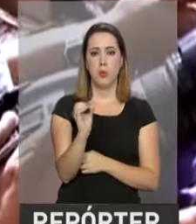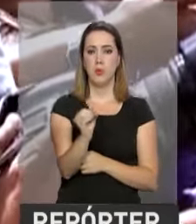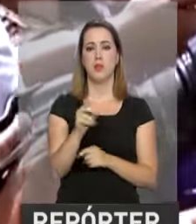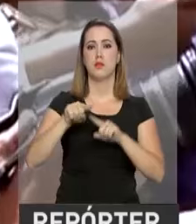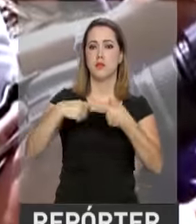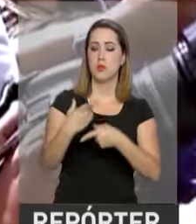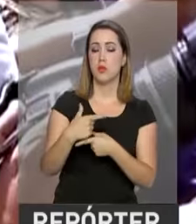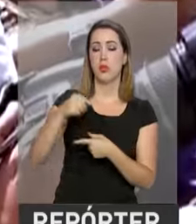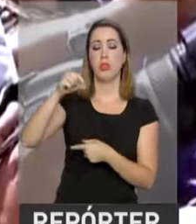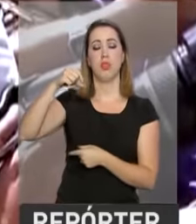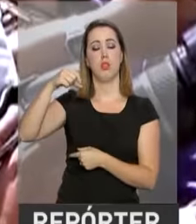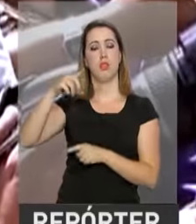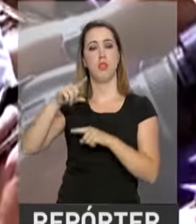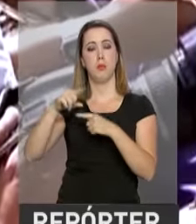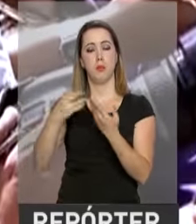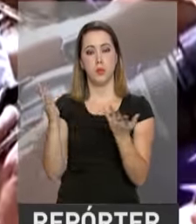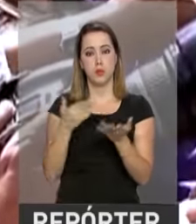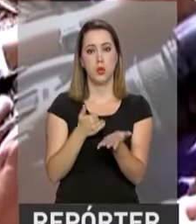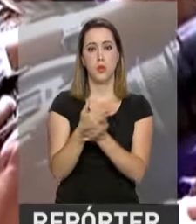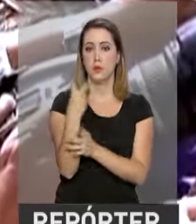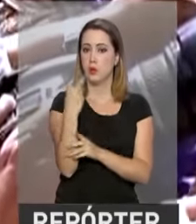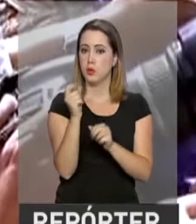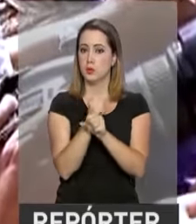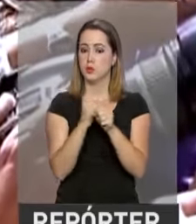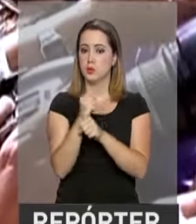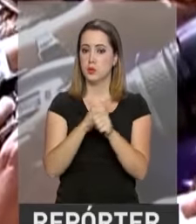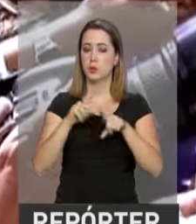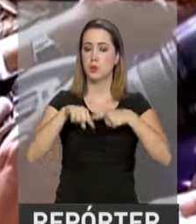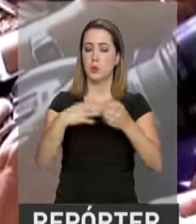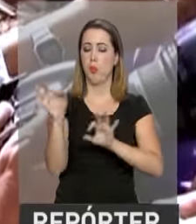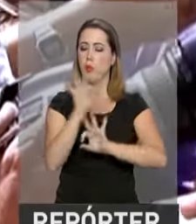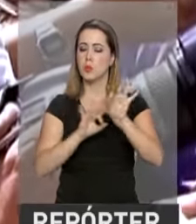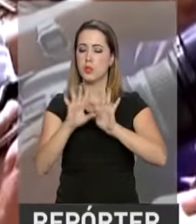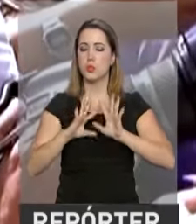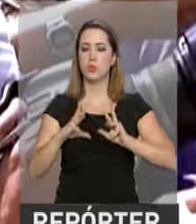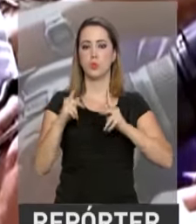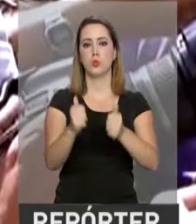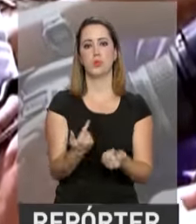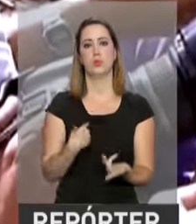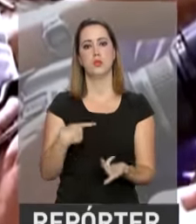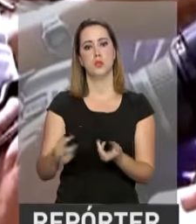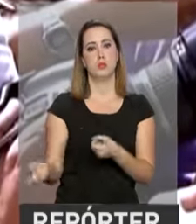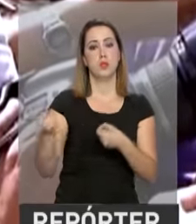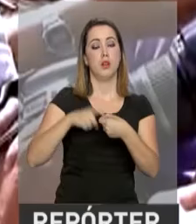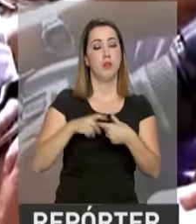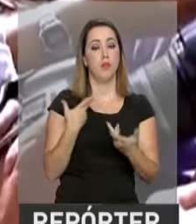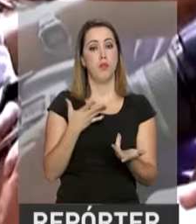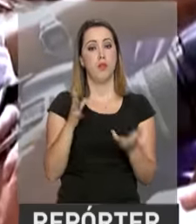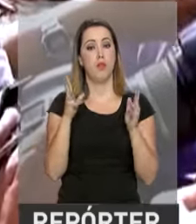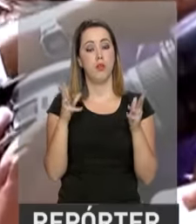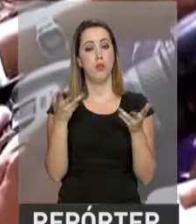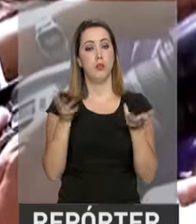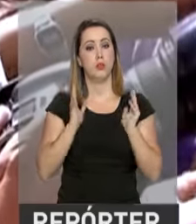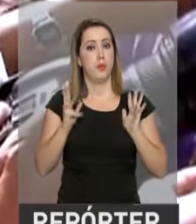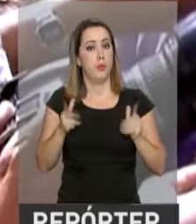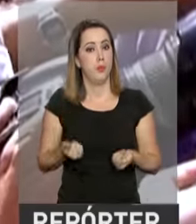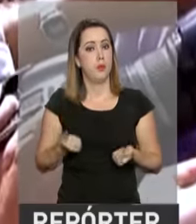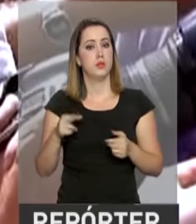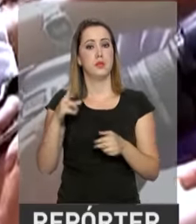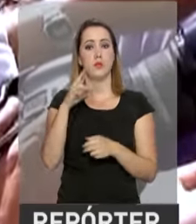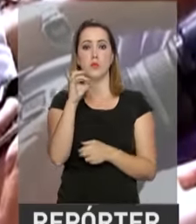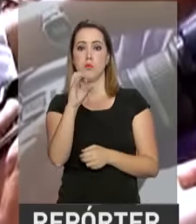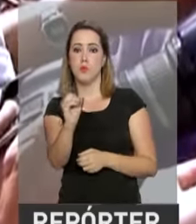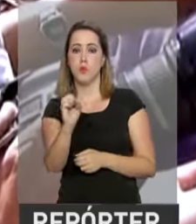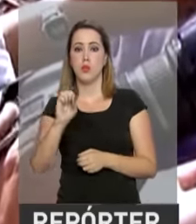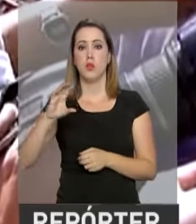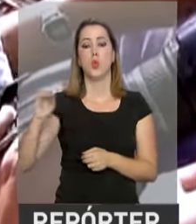de modo que já são duas obras e depois vamos cuidar dos ramais também e especialmente da revitalização do rio São Francisco nós temos um